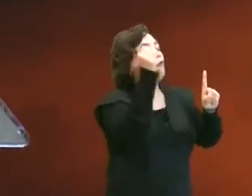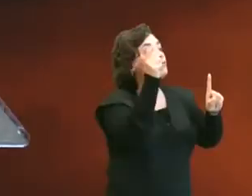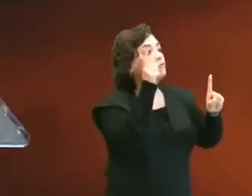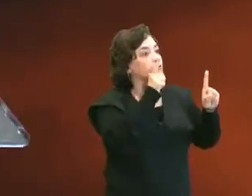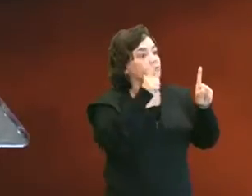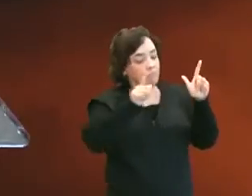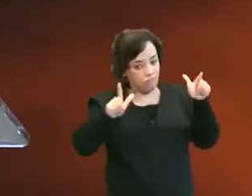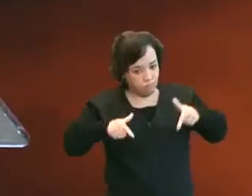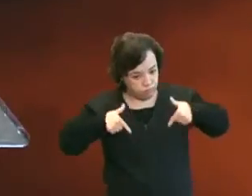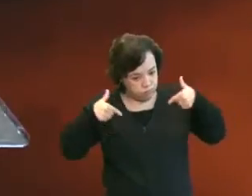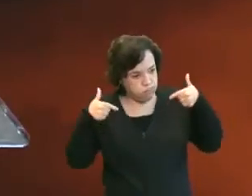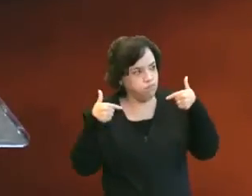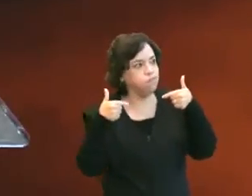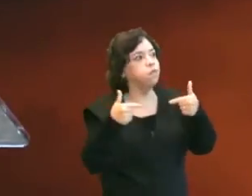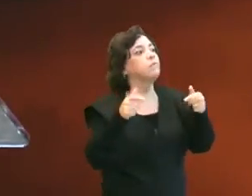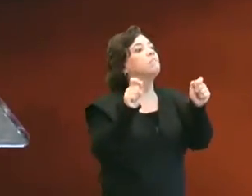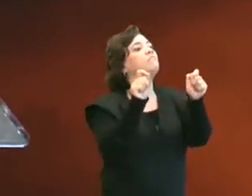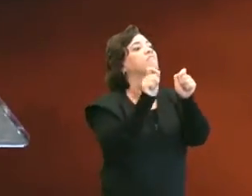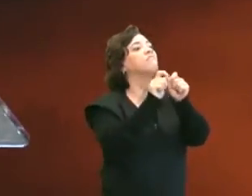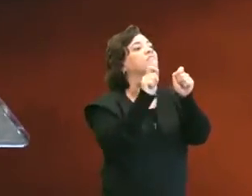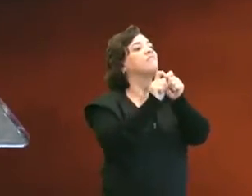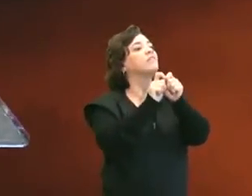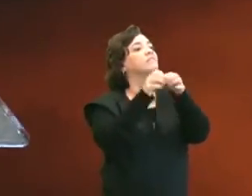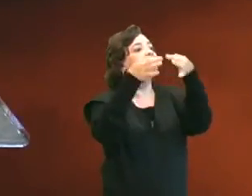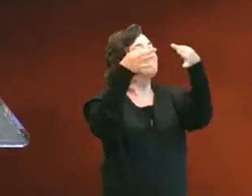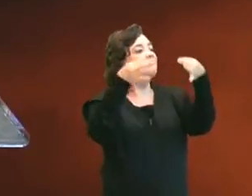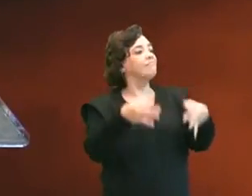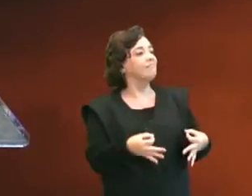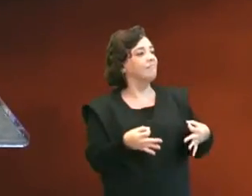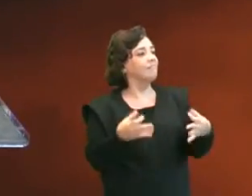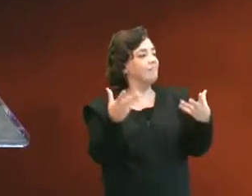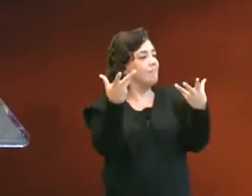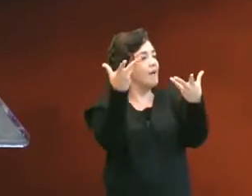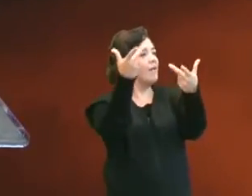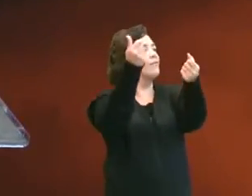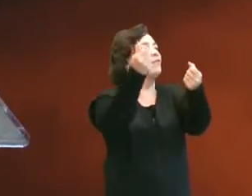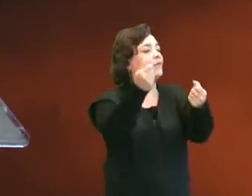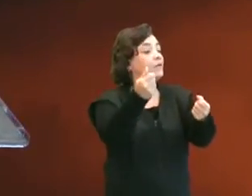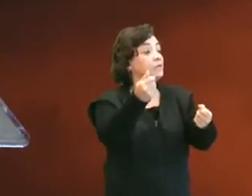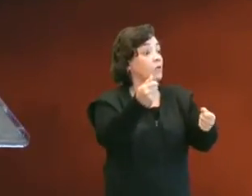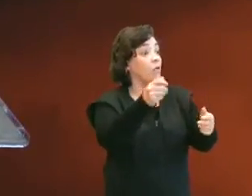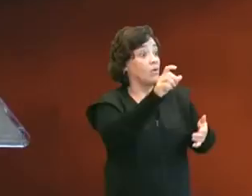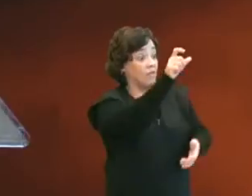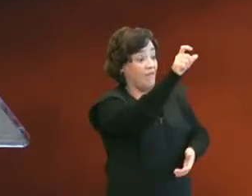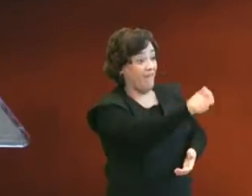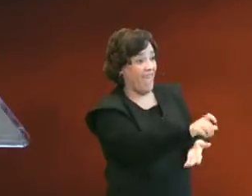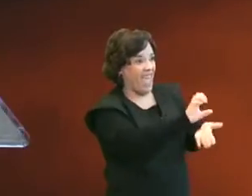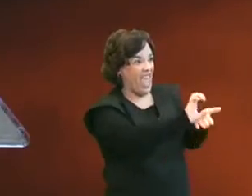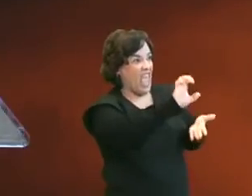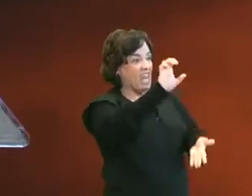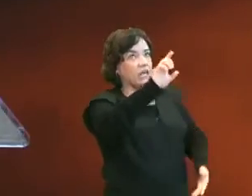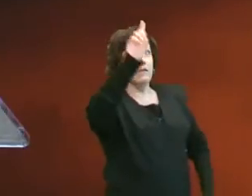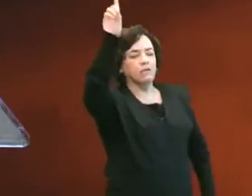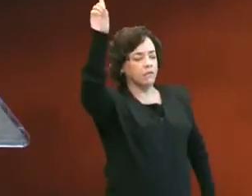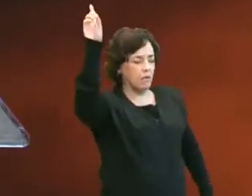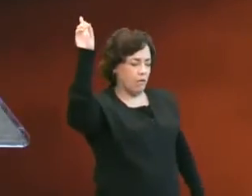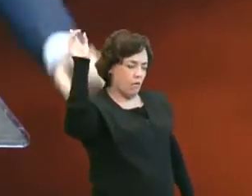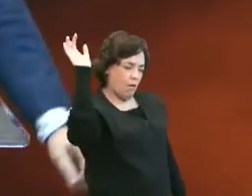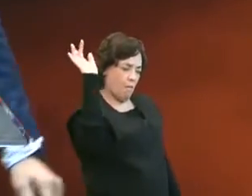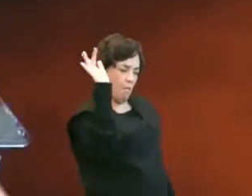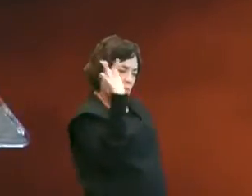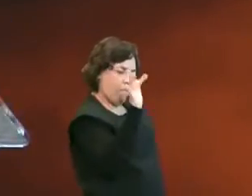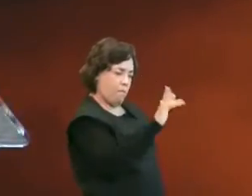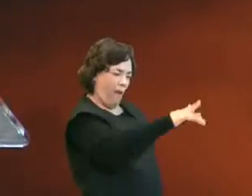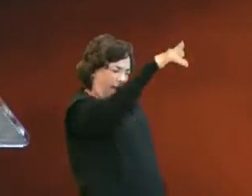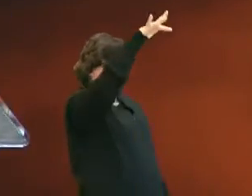coisas incríveis, grandiosas. Quando Elias é tocado pelo Senhor, a mão do Senhor vem sobre